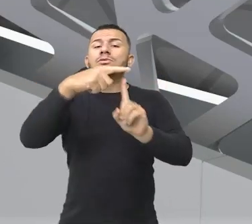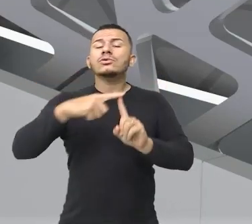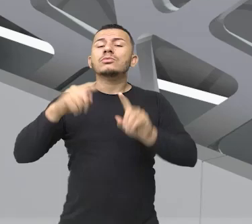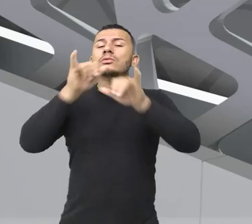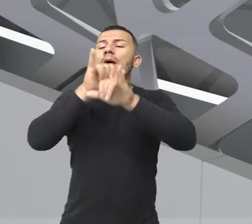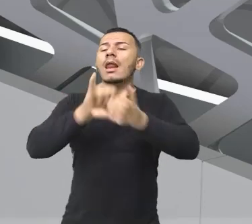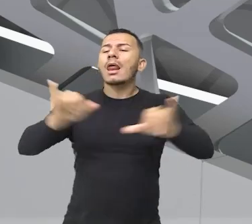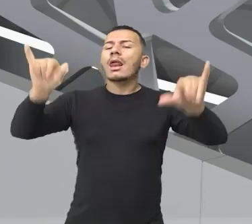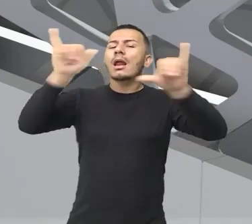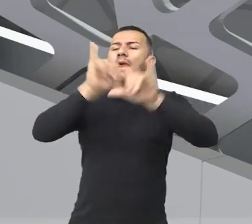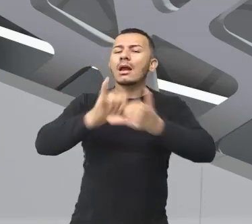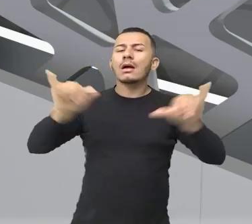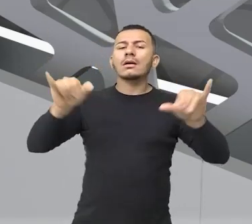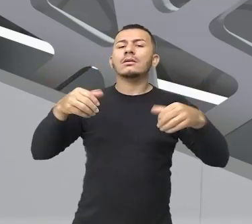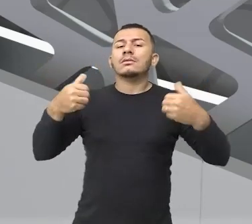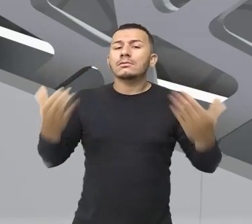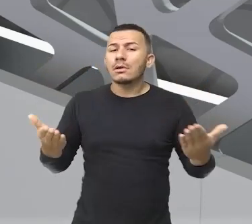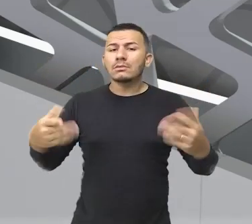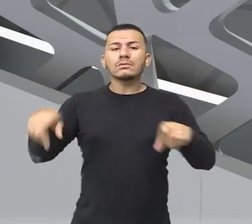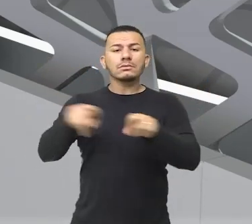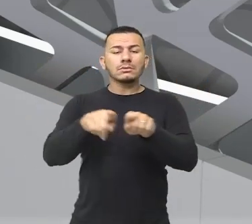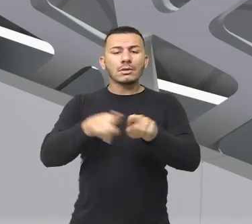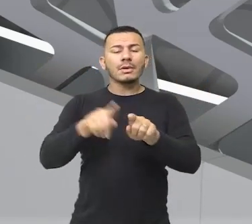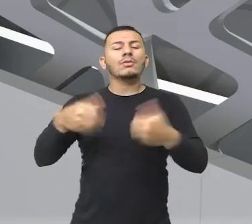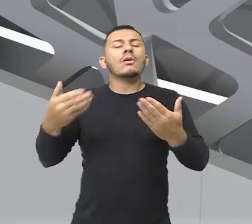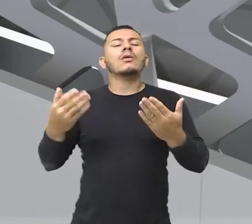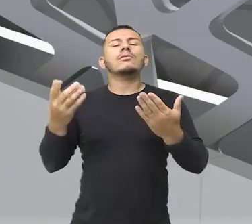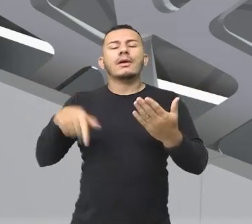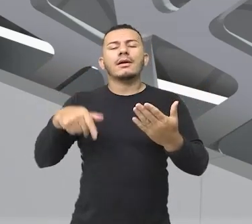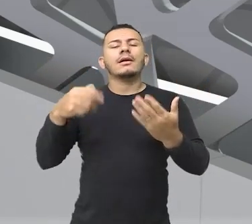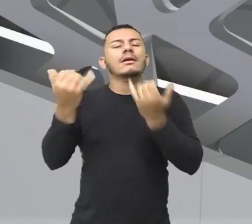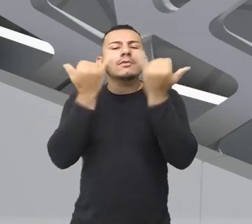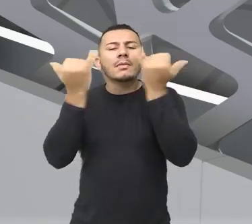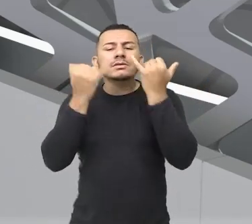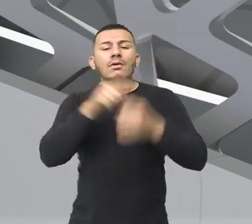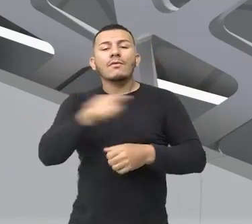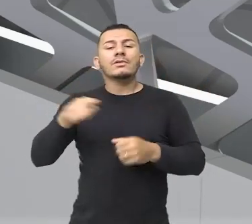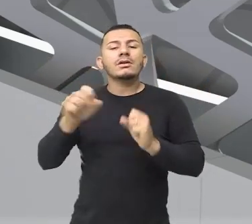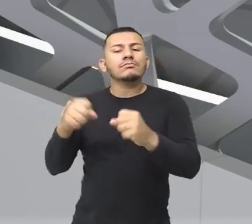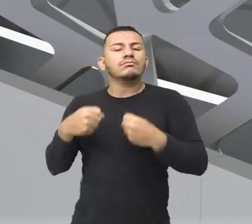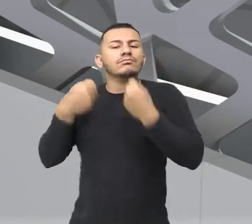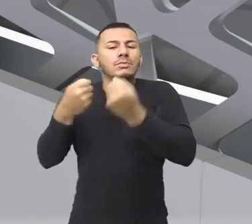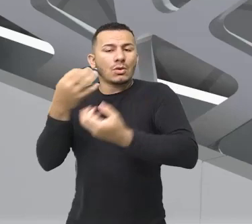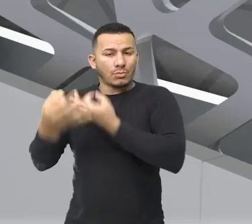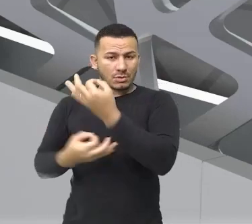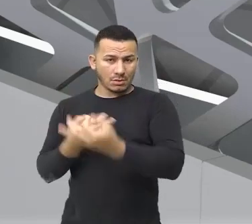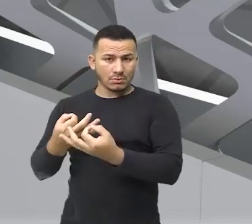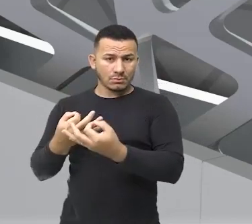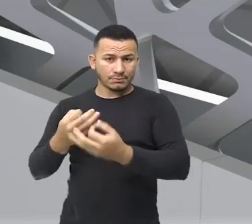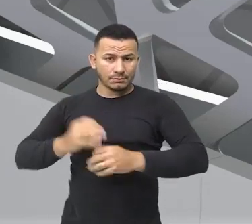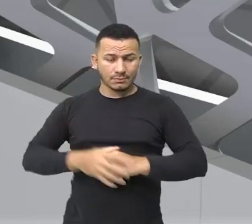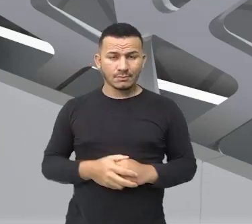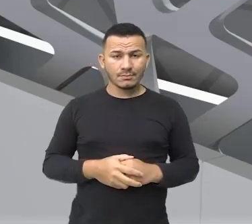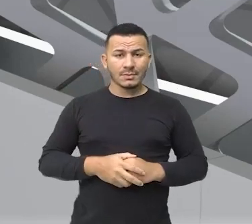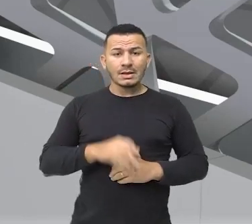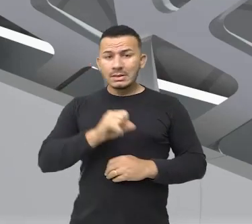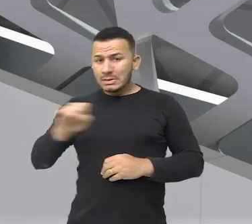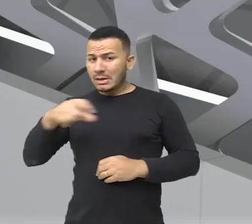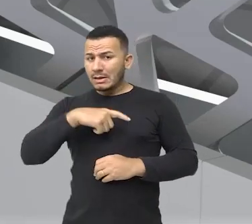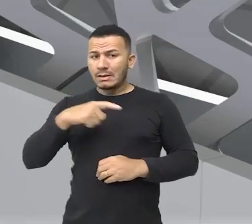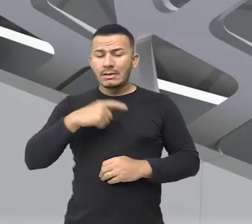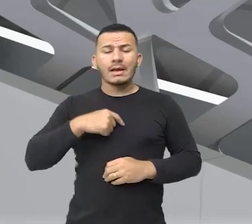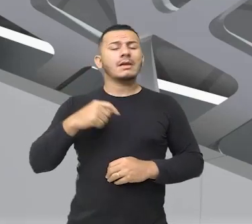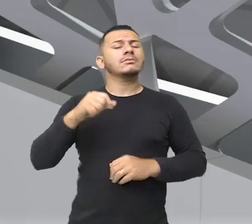passar ou qual é a informação que eu quero defender. E aí, a partir dessa clara